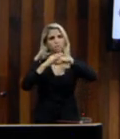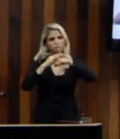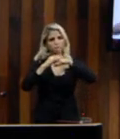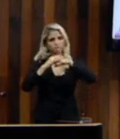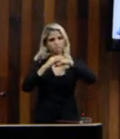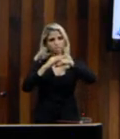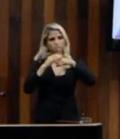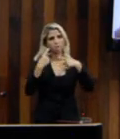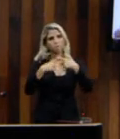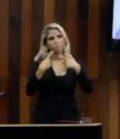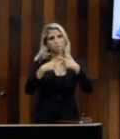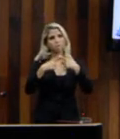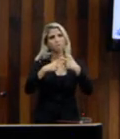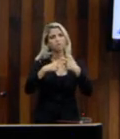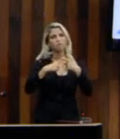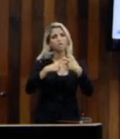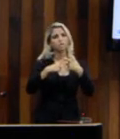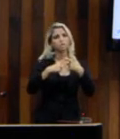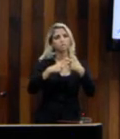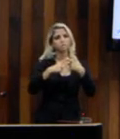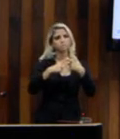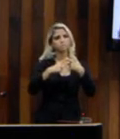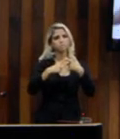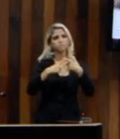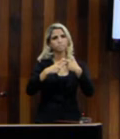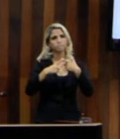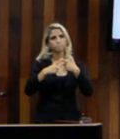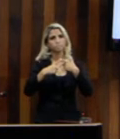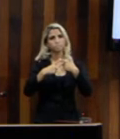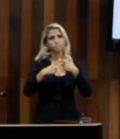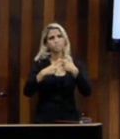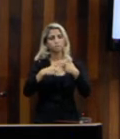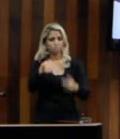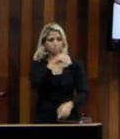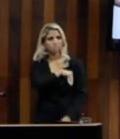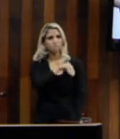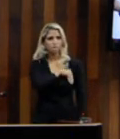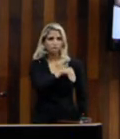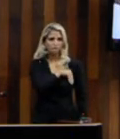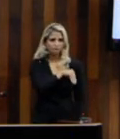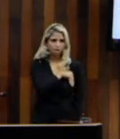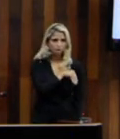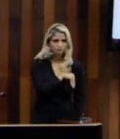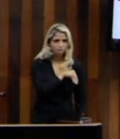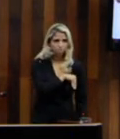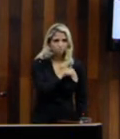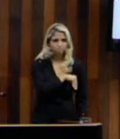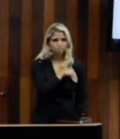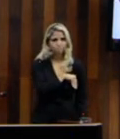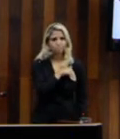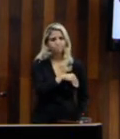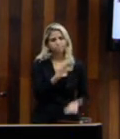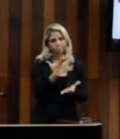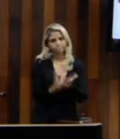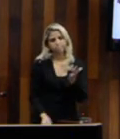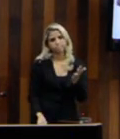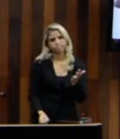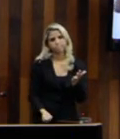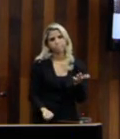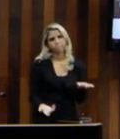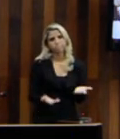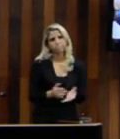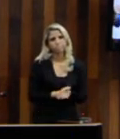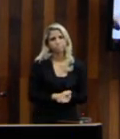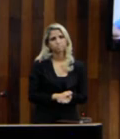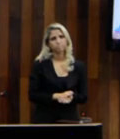da Vox, por ali. Ele está acamado. Sabe por quê? Porque o alto salário que assim o secretário fala que a gente tira, foi